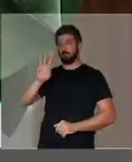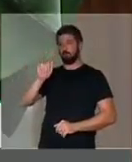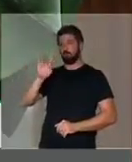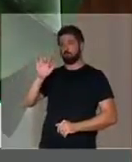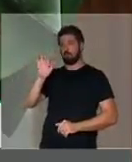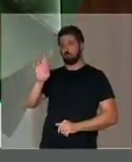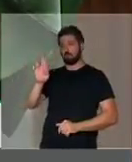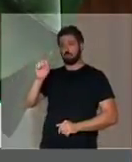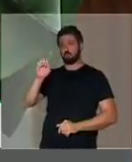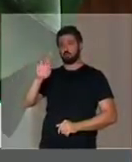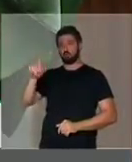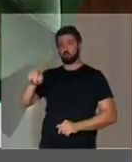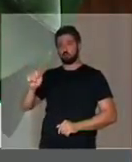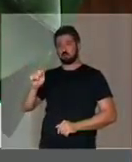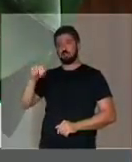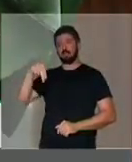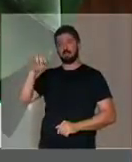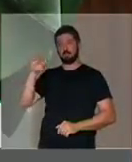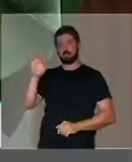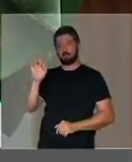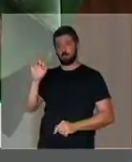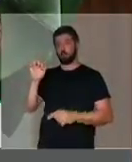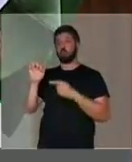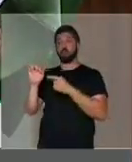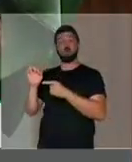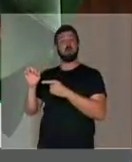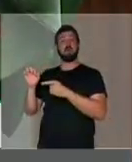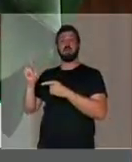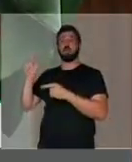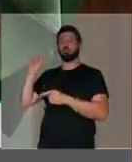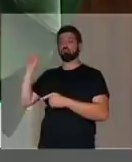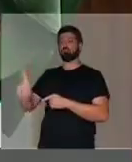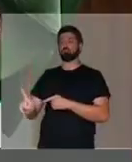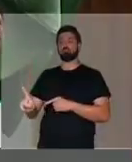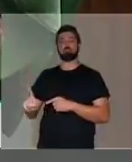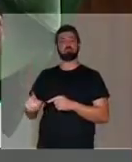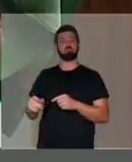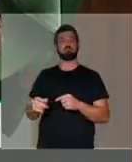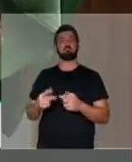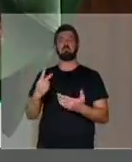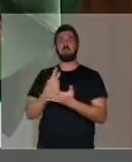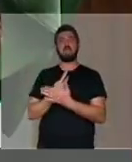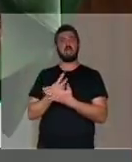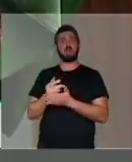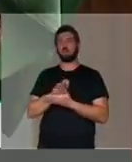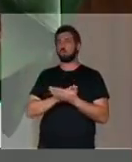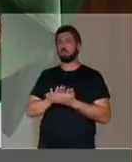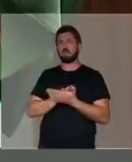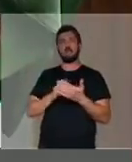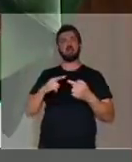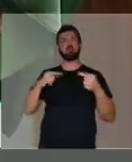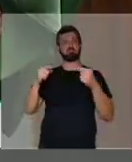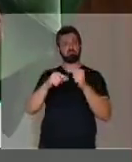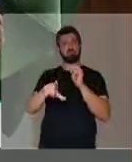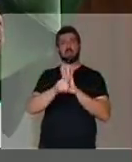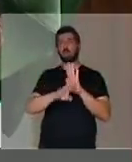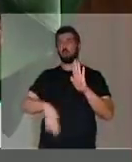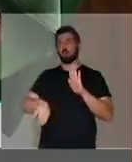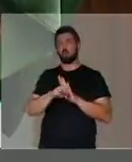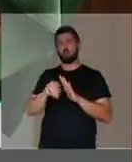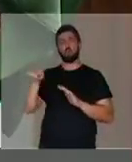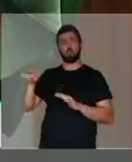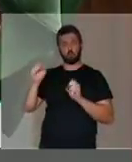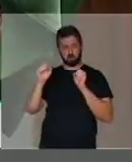Souza Braga Neto como interventor federal, não havendo qualquer irregularidade nessa nomeação. Em